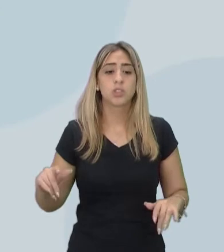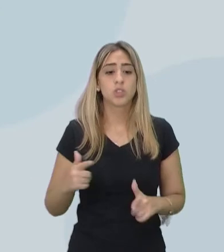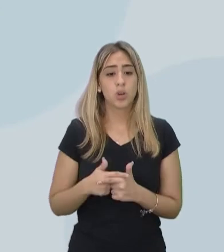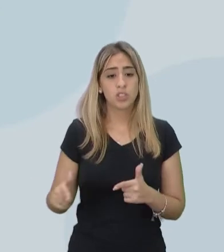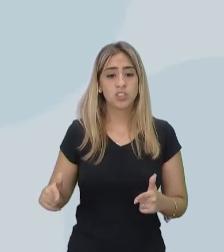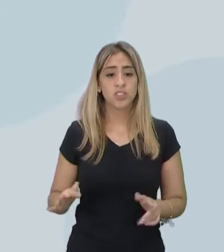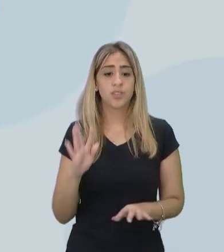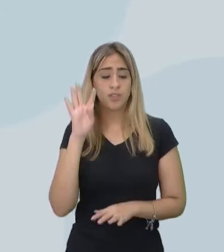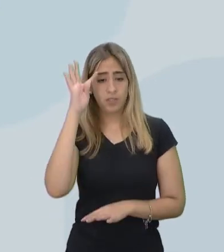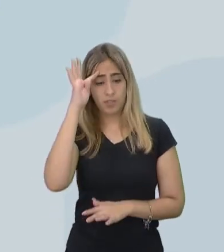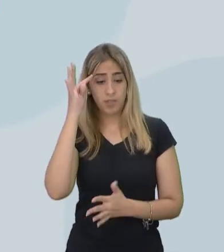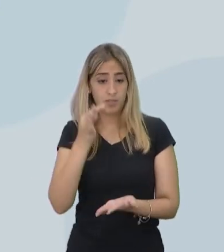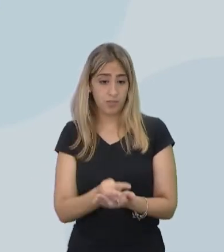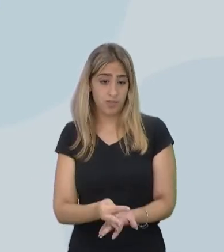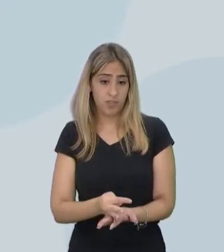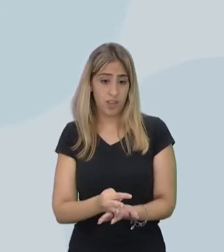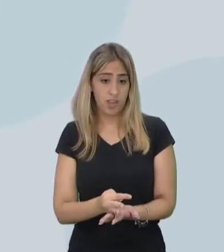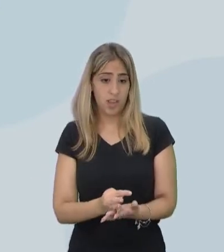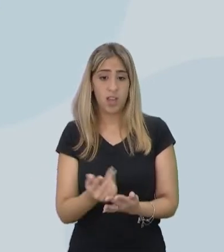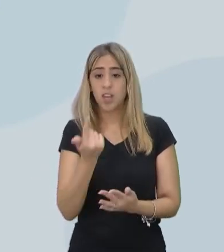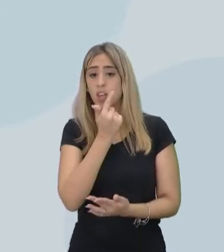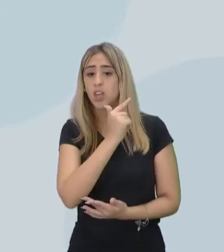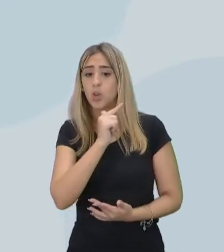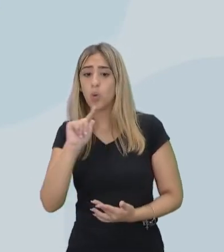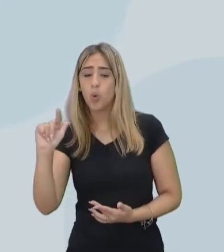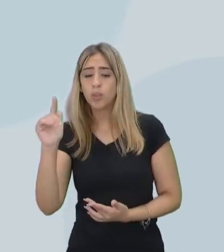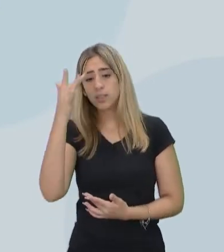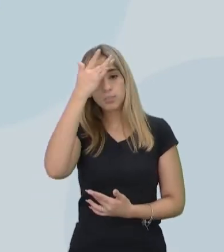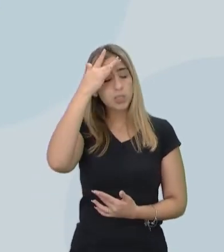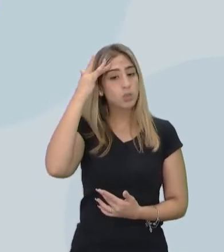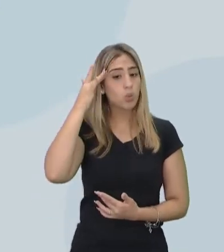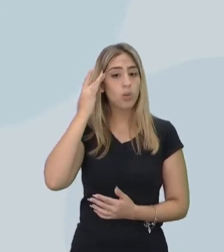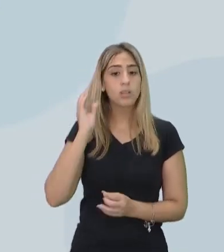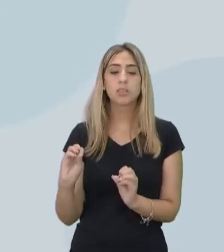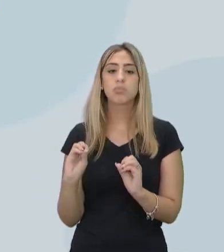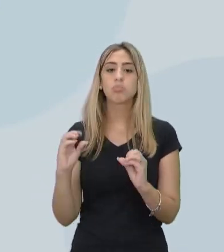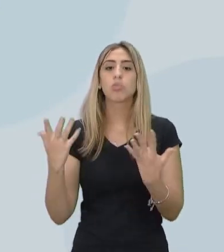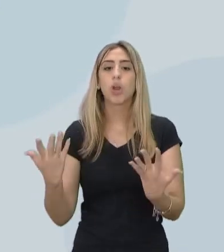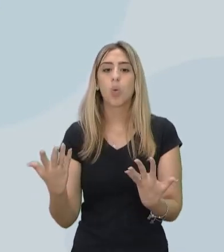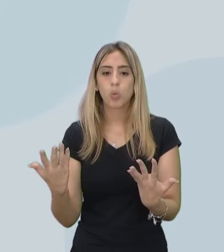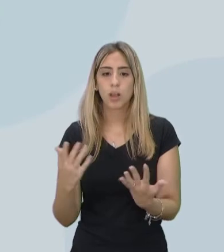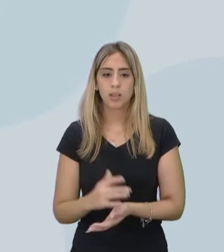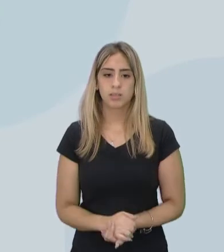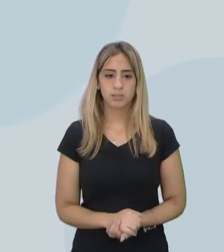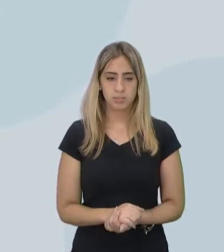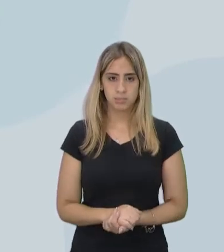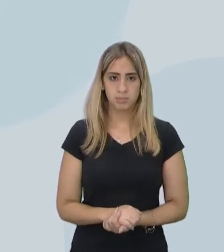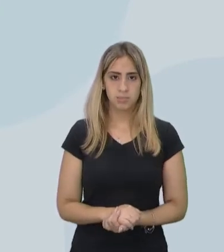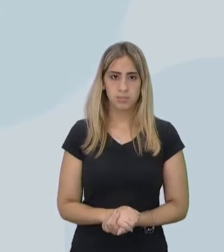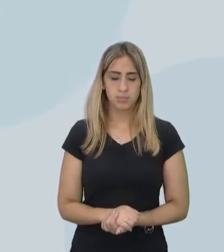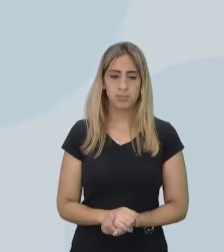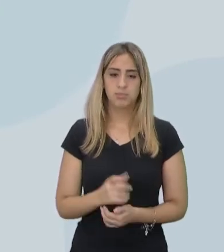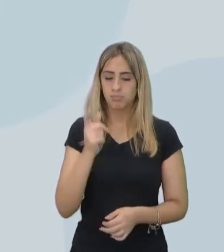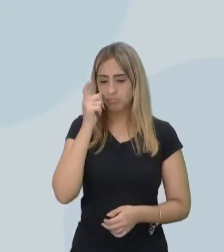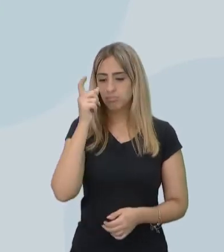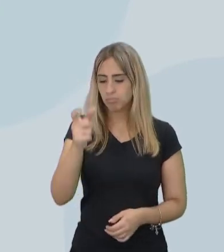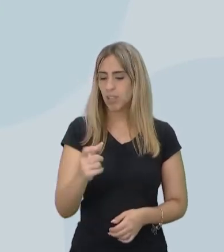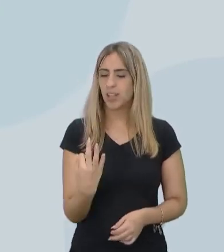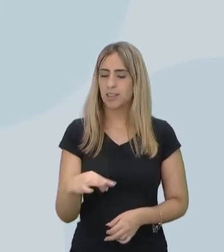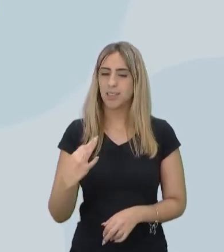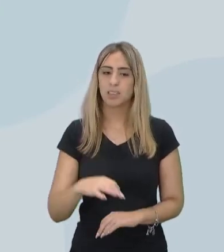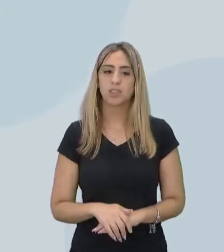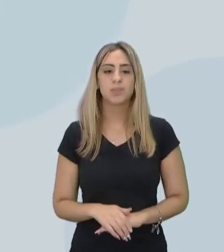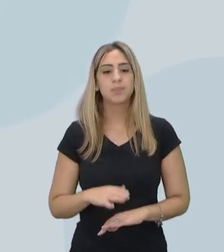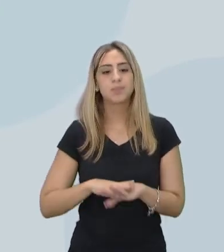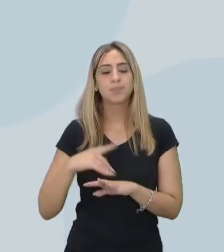A sorte, a fé, as outras pessoas e o acaso. Interessante. Veja só,